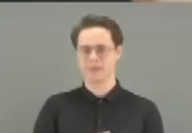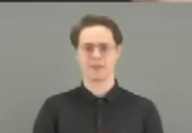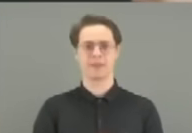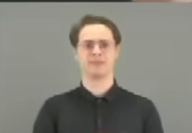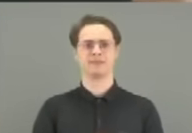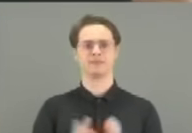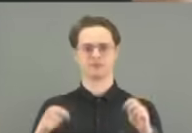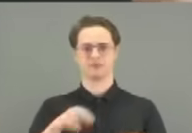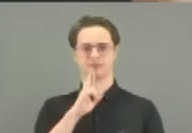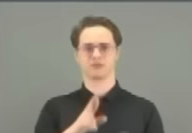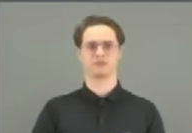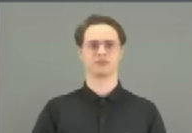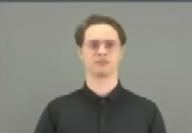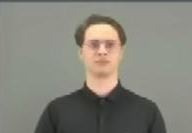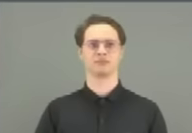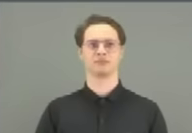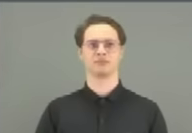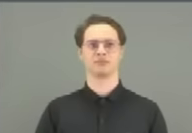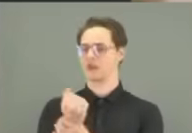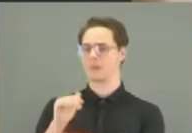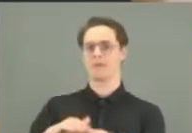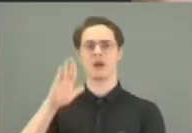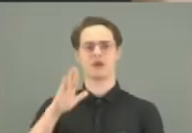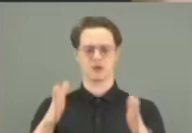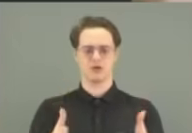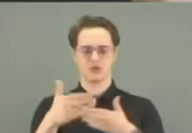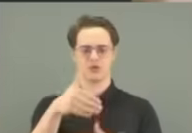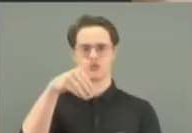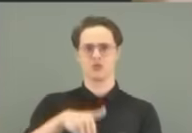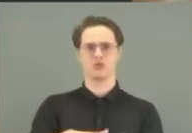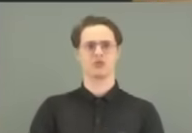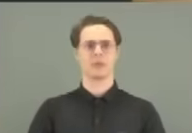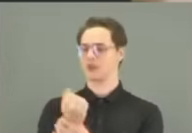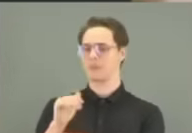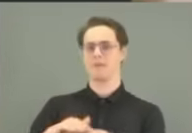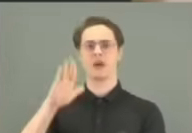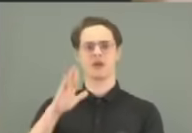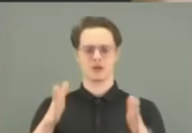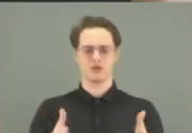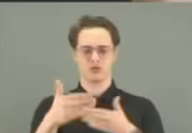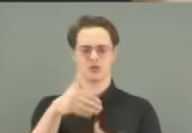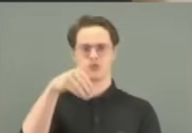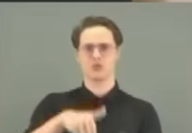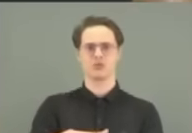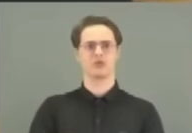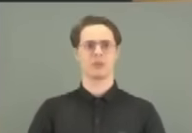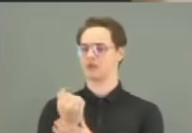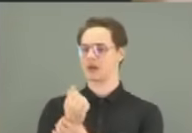senhor respondesse. Ficarei em silêncio. E foi nesse aspecto que o senhor foi contactado. E foi nesse aspecto que o senhor foi